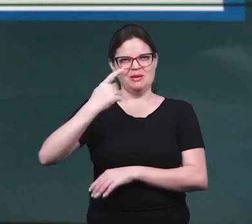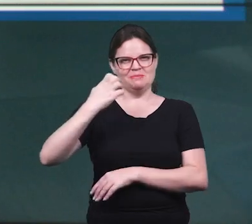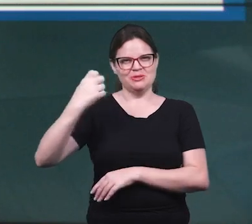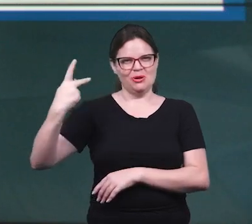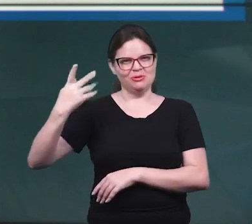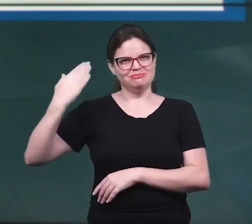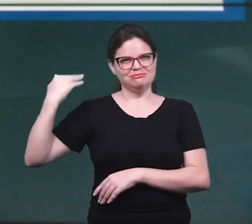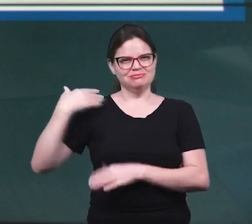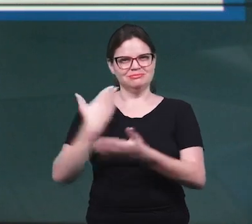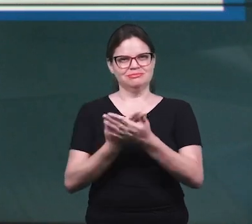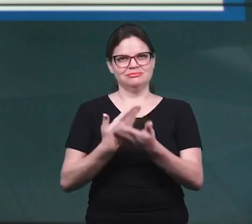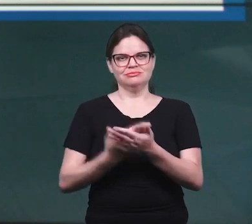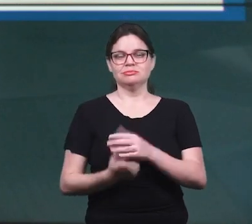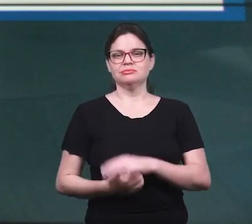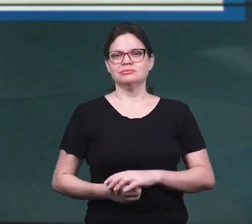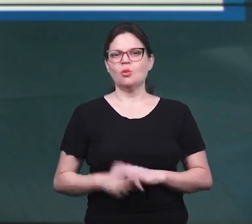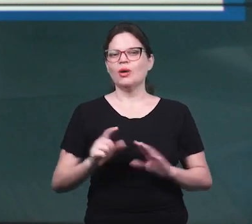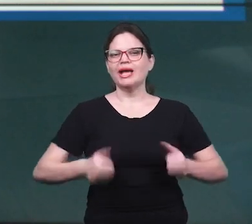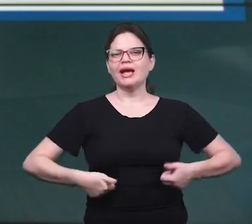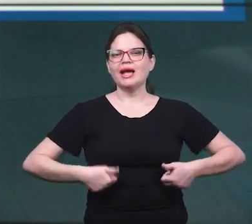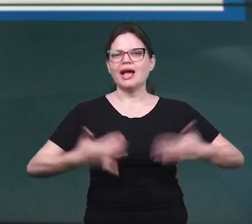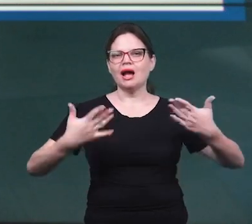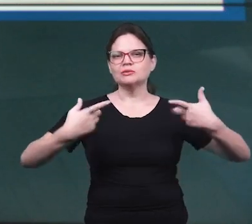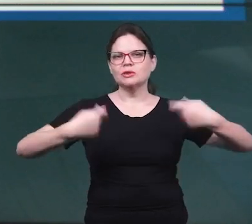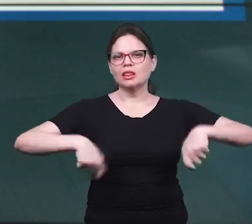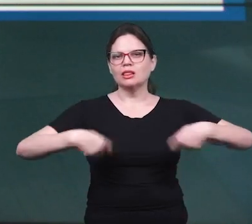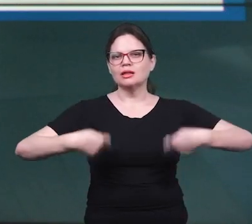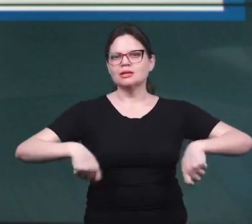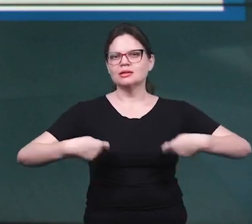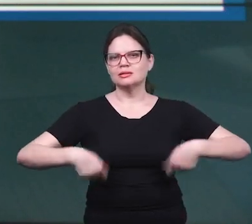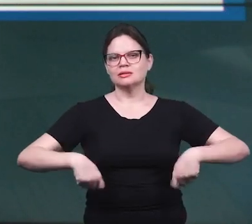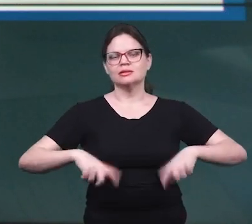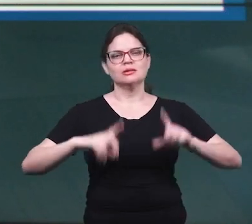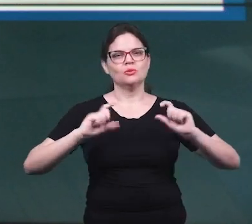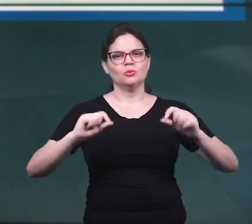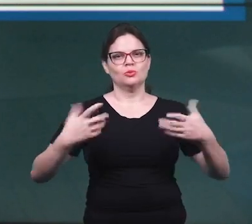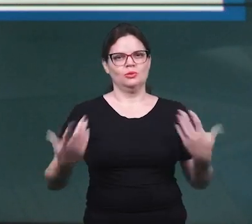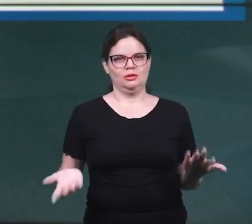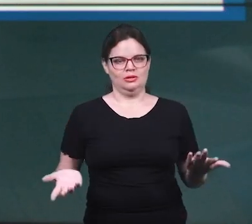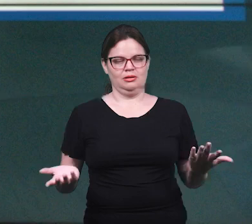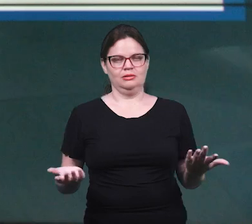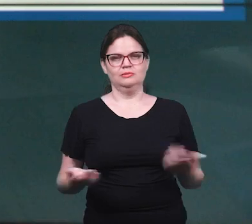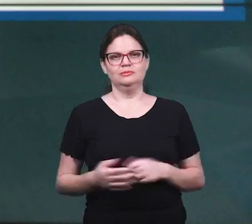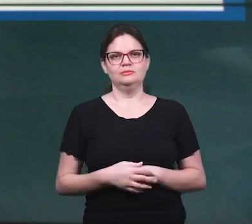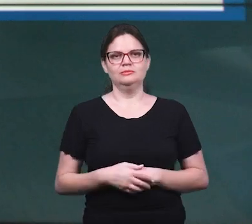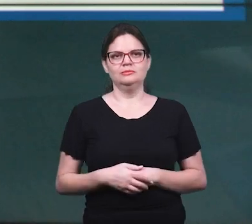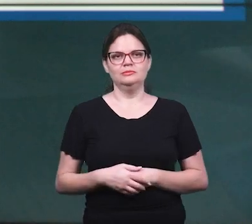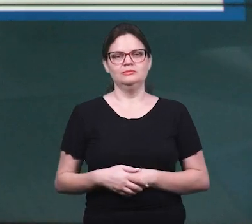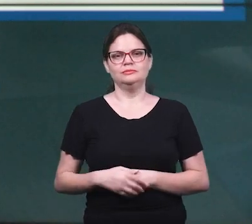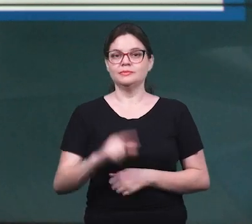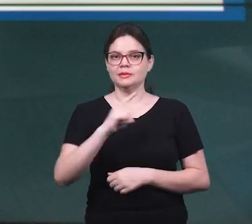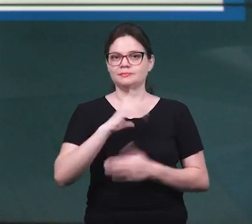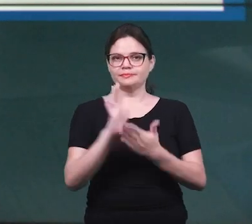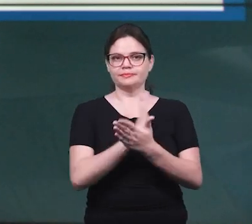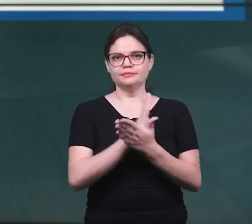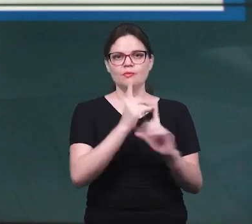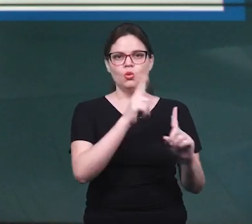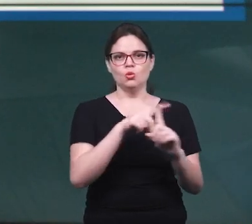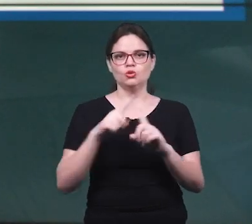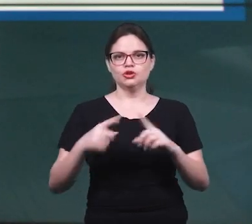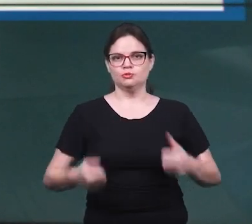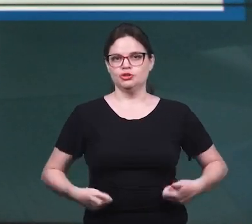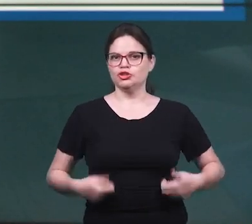antes, que nós falávamos sobre as despesas, a classificação das